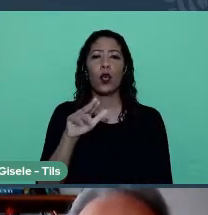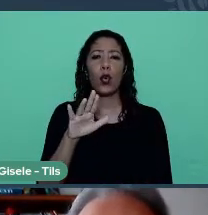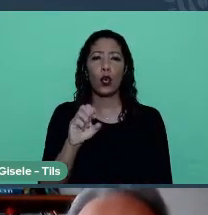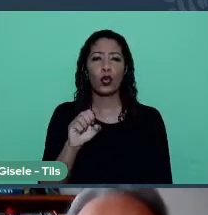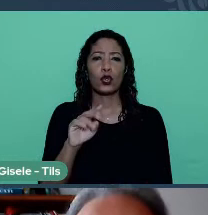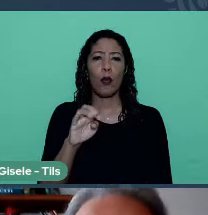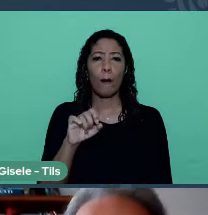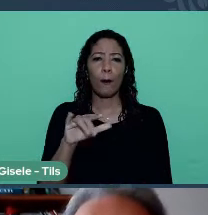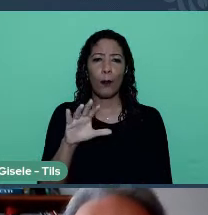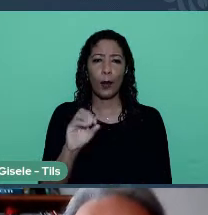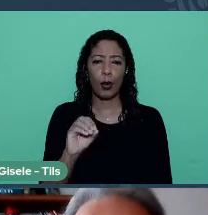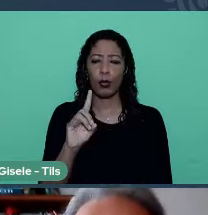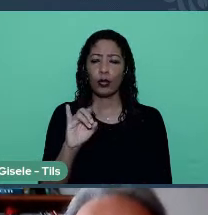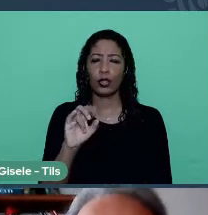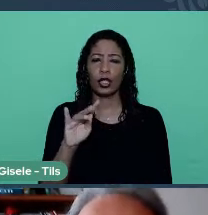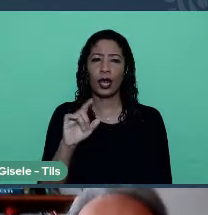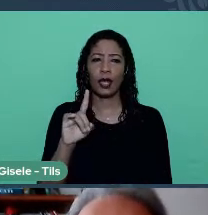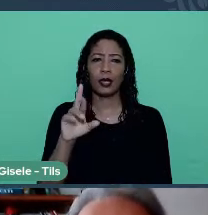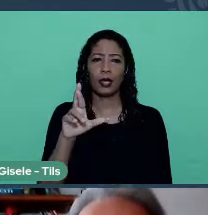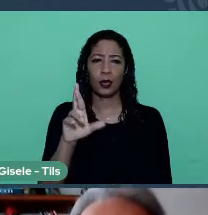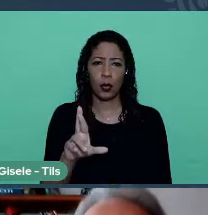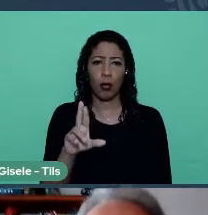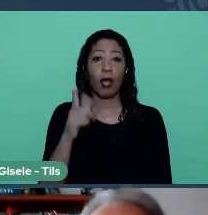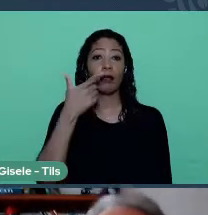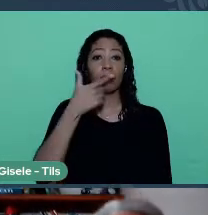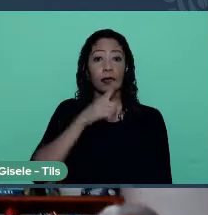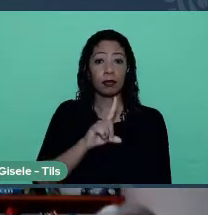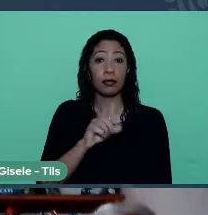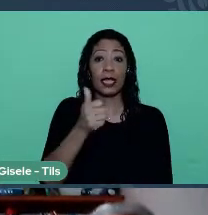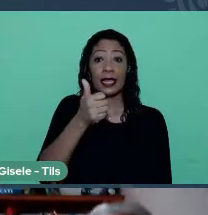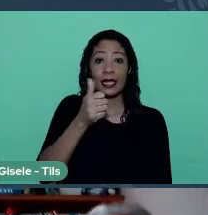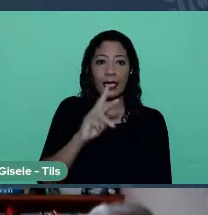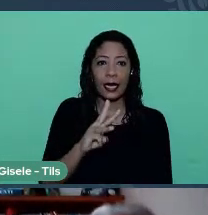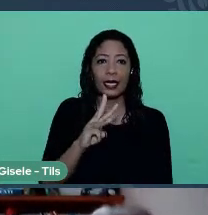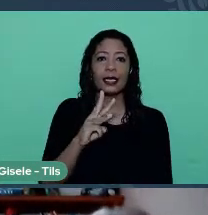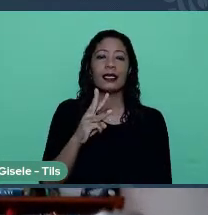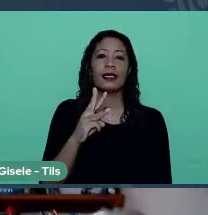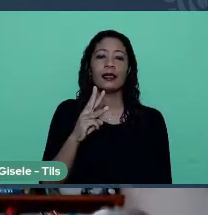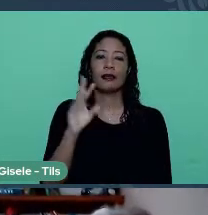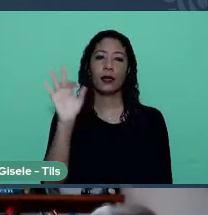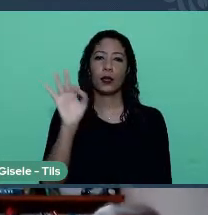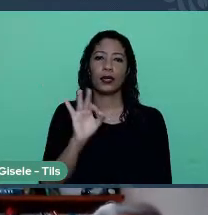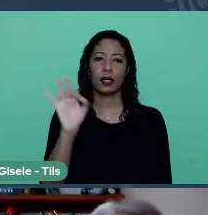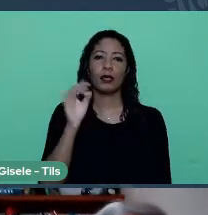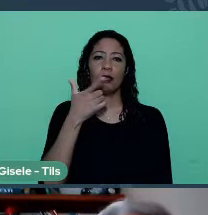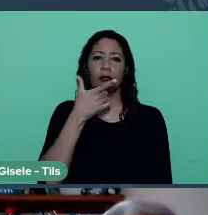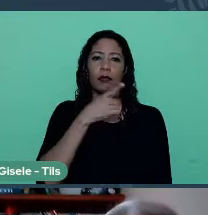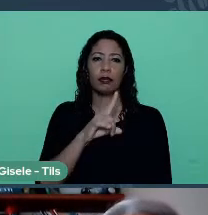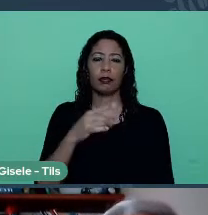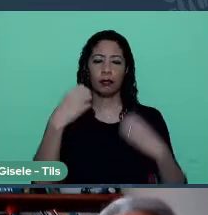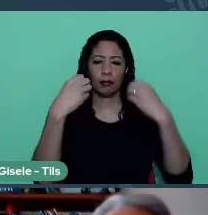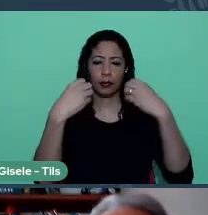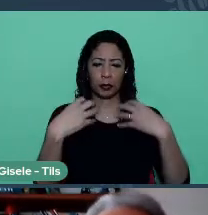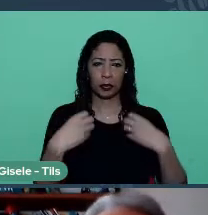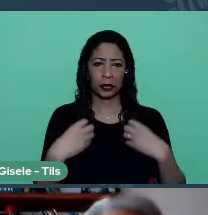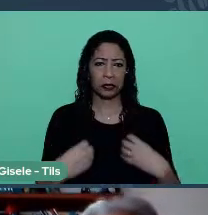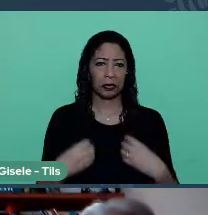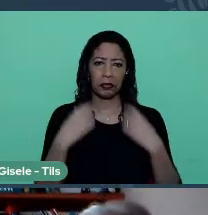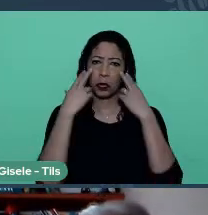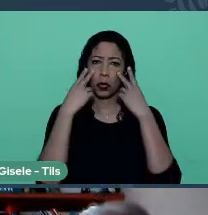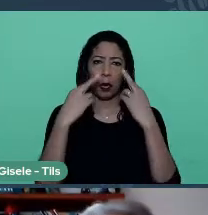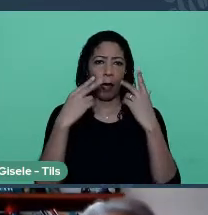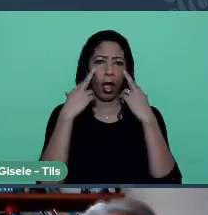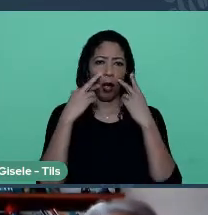ganho de 13% nessa função pulmonar, de modo geral. A radiografia de tórax dela é normal, né, o que